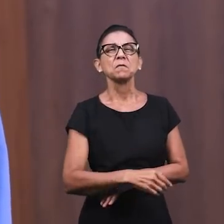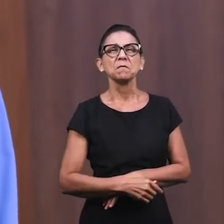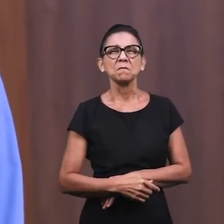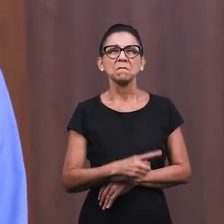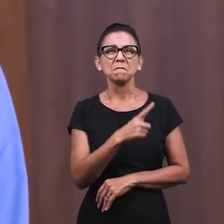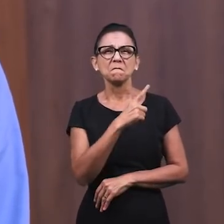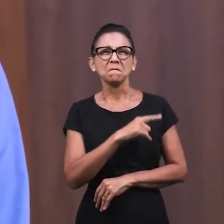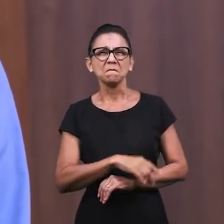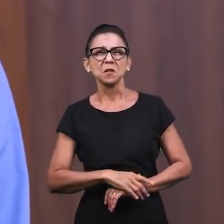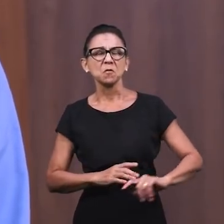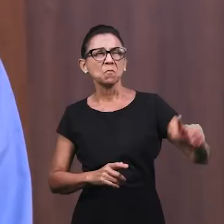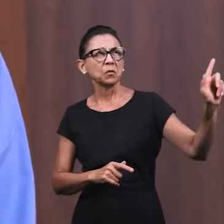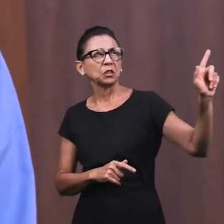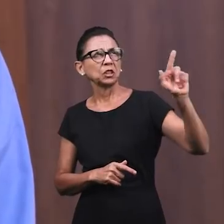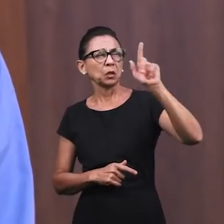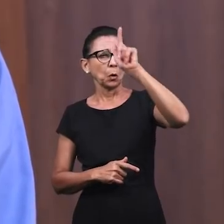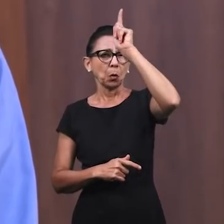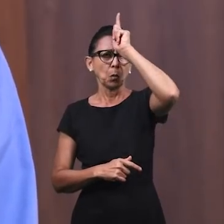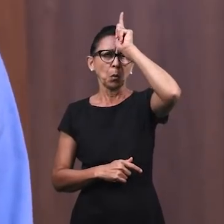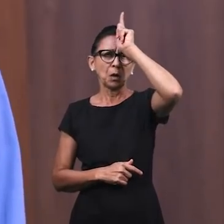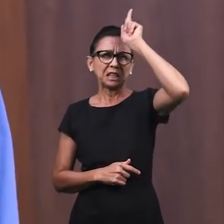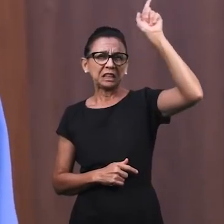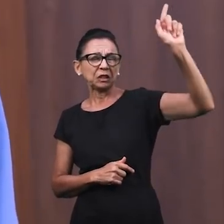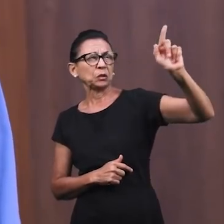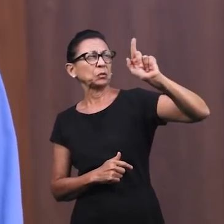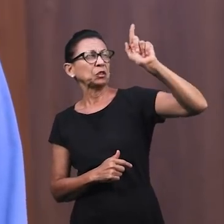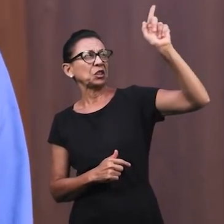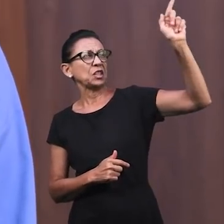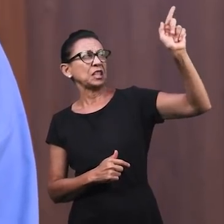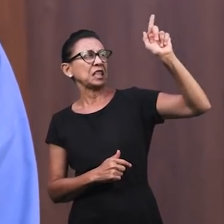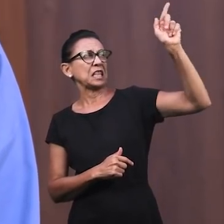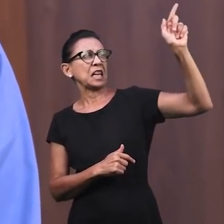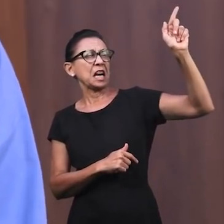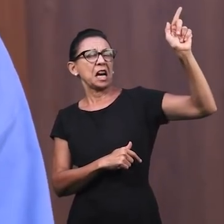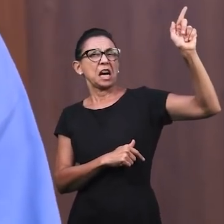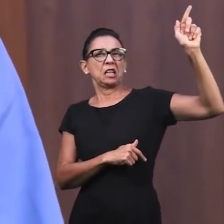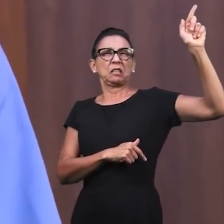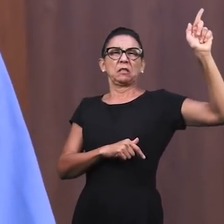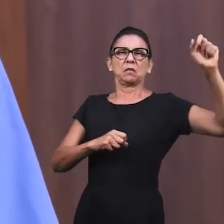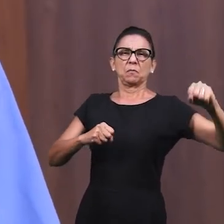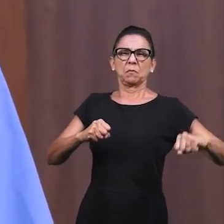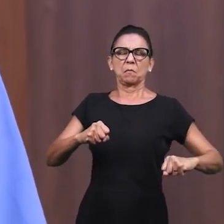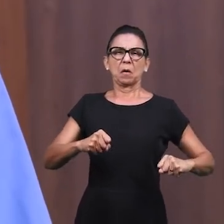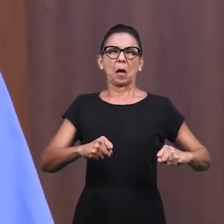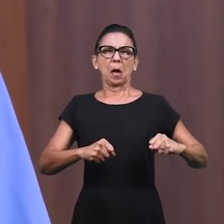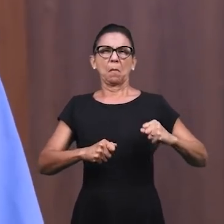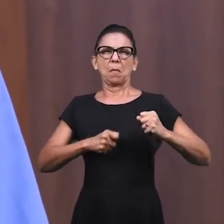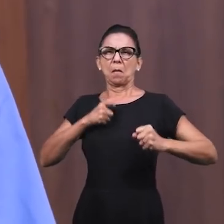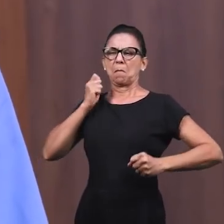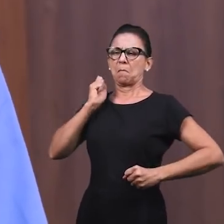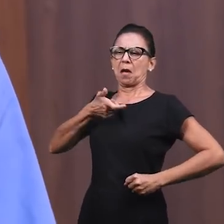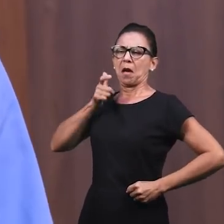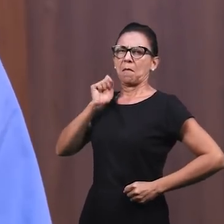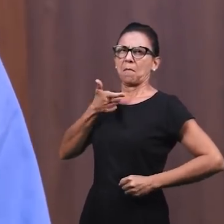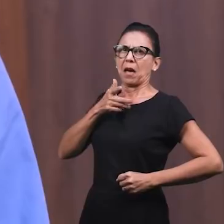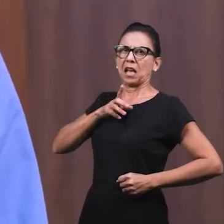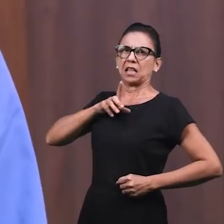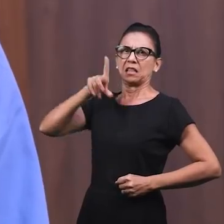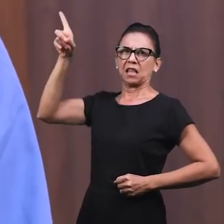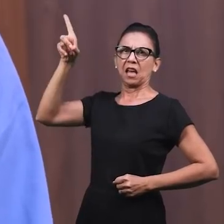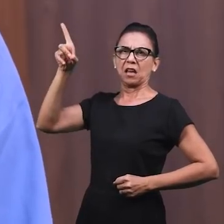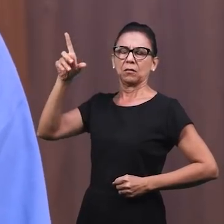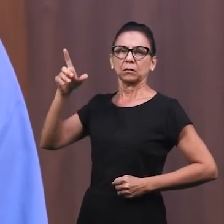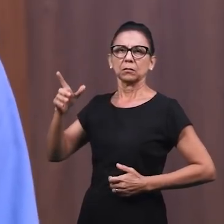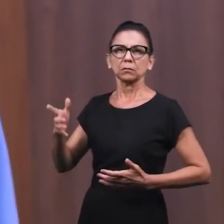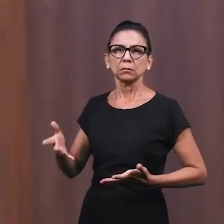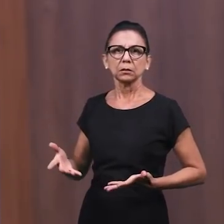gigante, questionando, blasfemando, tentando humilhar o nome do seu coração dele. Ardeu. Falou, não, eu vou